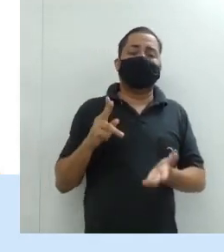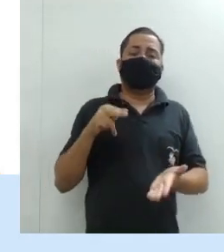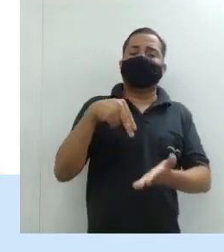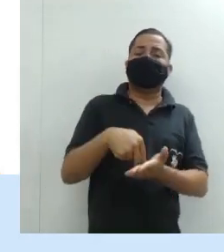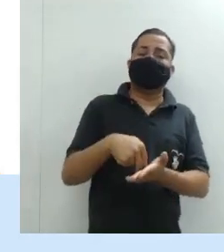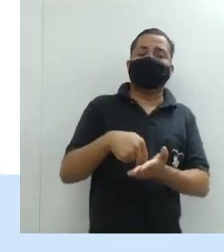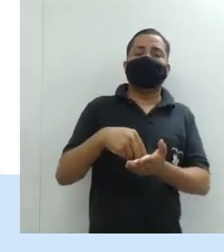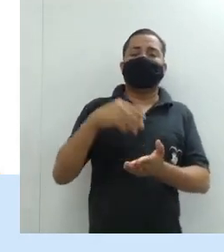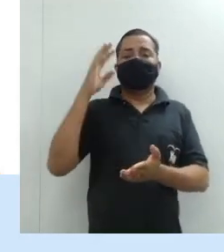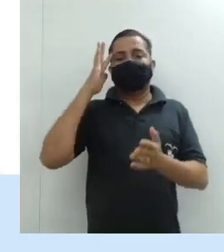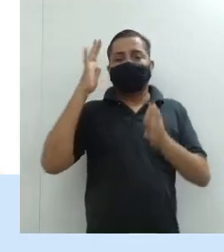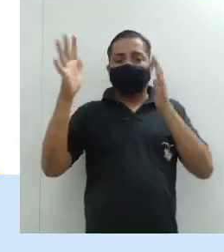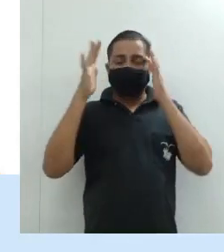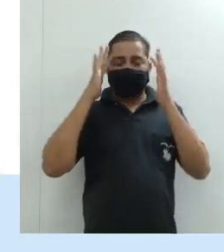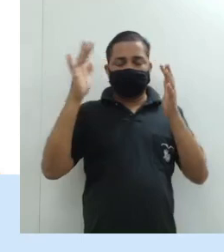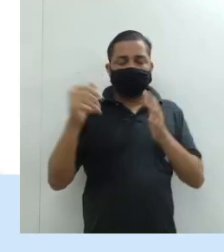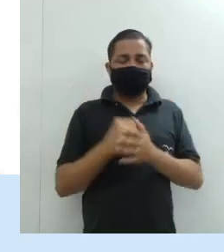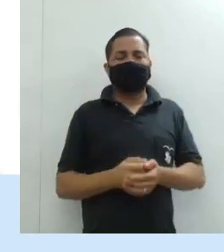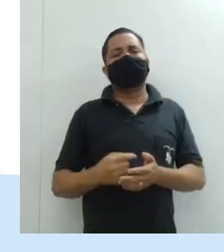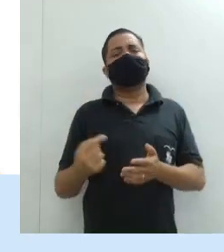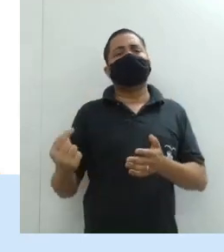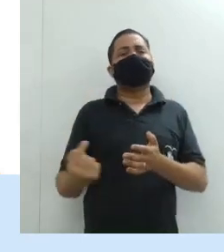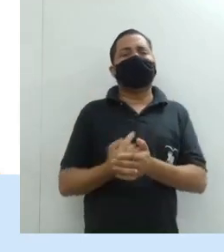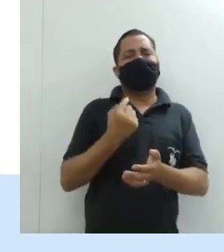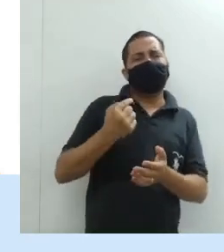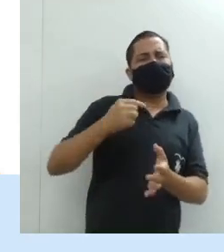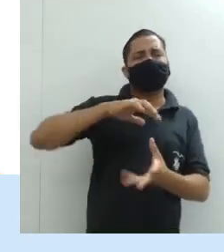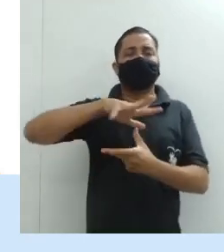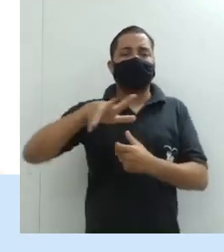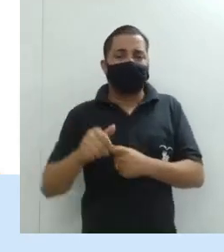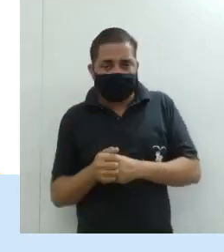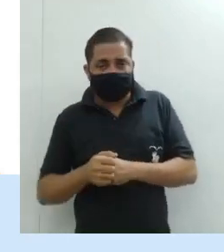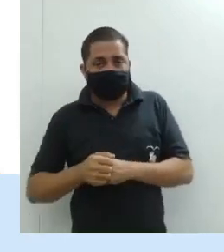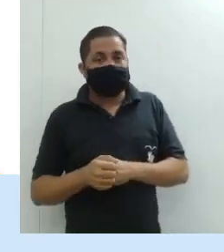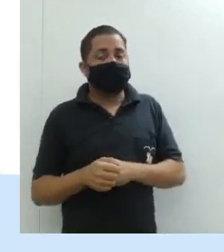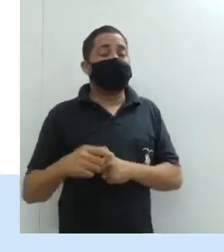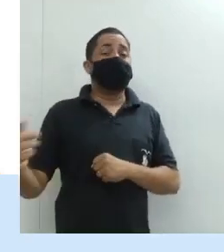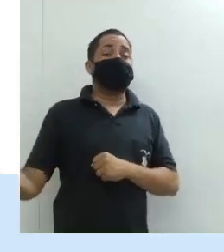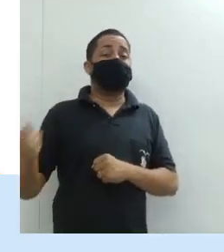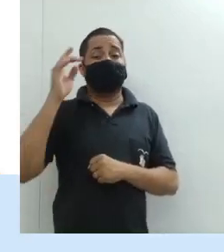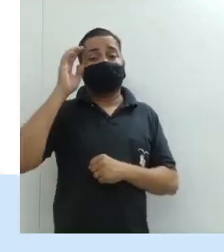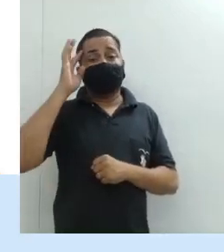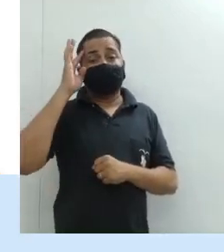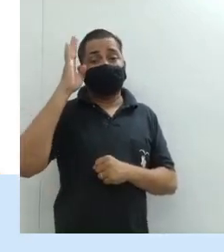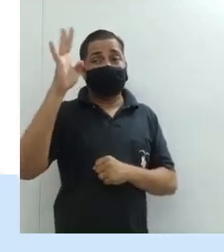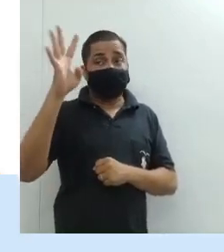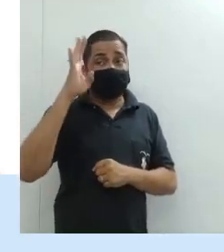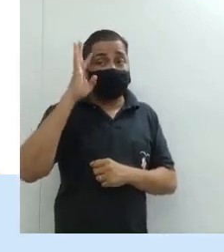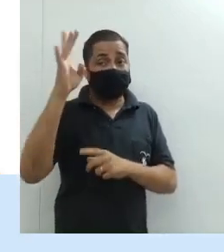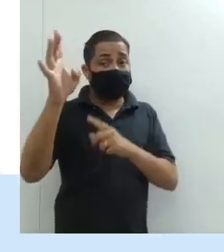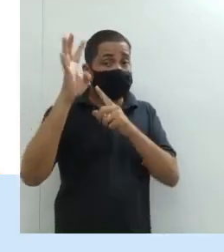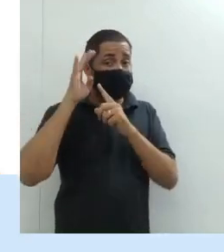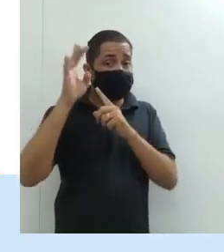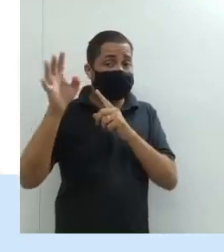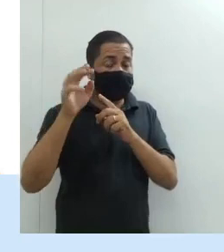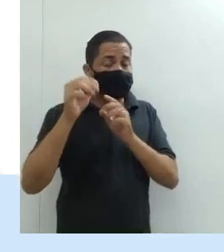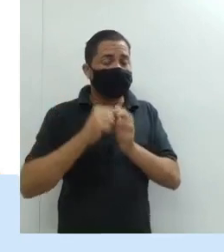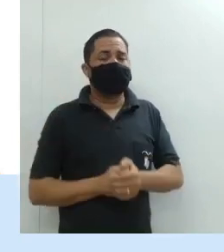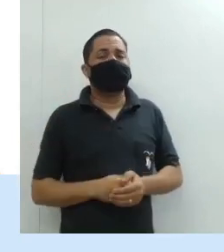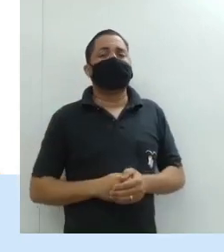filosófica é indagar sobre o mundo. E a reflexão, o próprio nome diz,